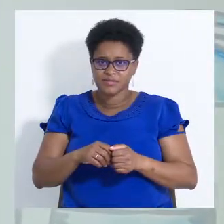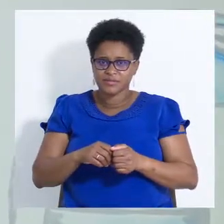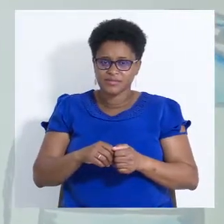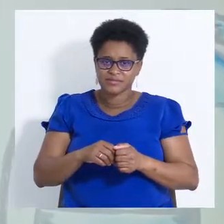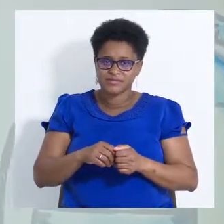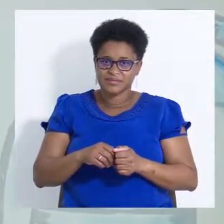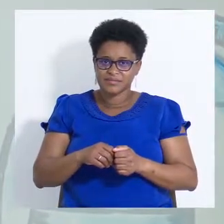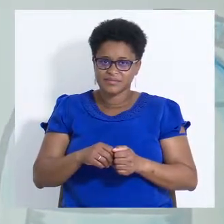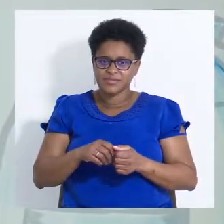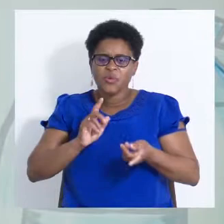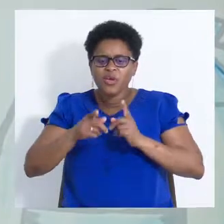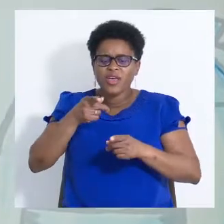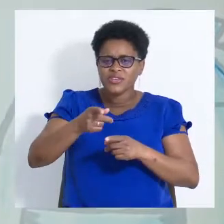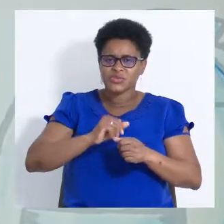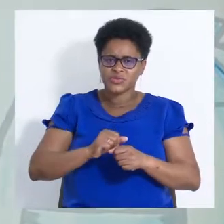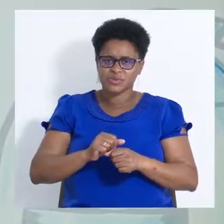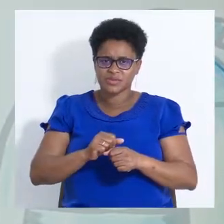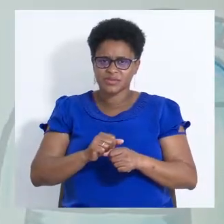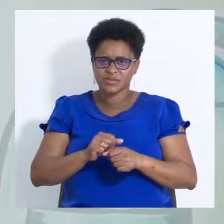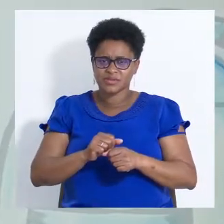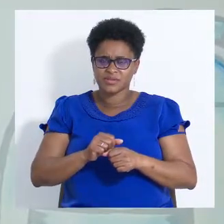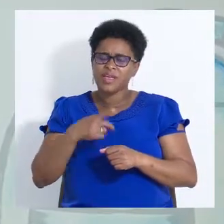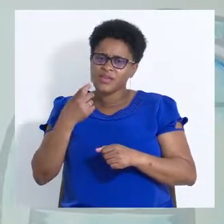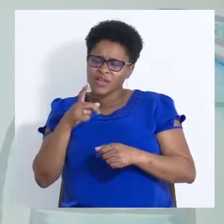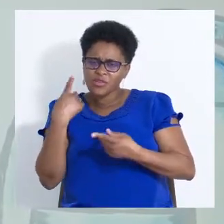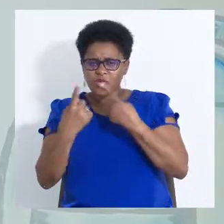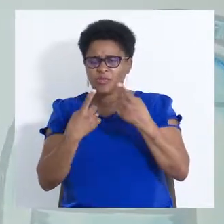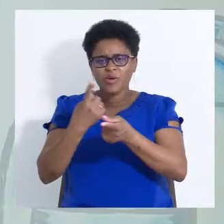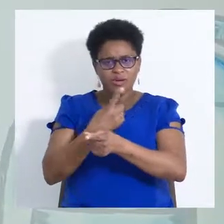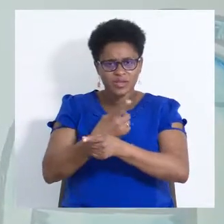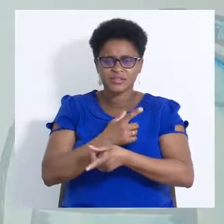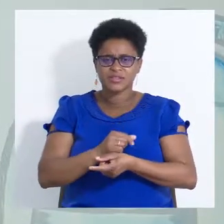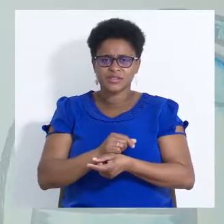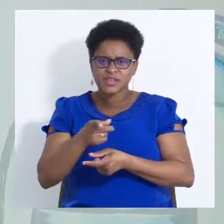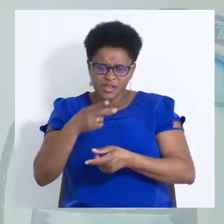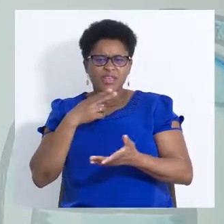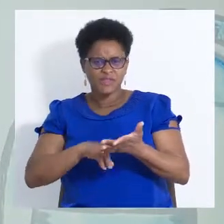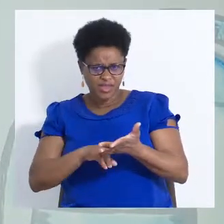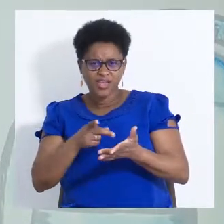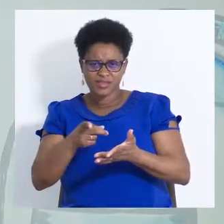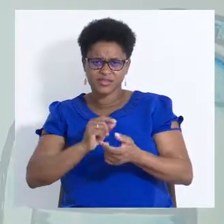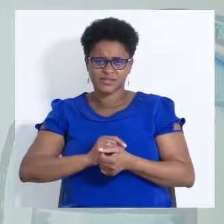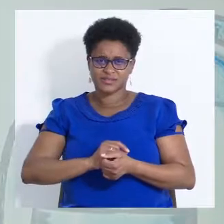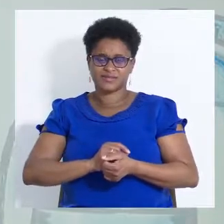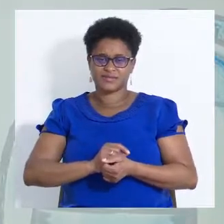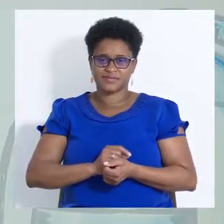O que é isso? O que é isso? Eu nem deixo alguma coisa. Isso é verdade.